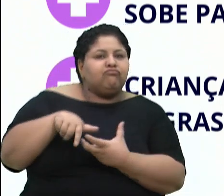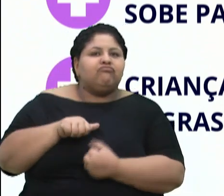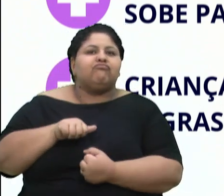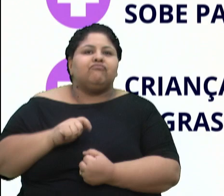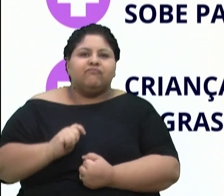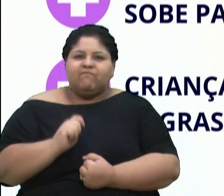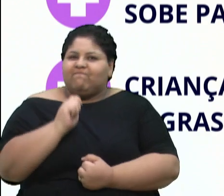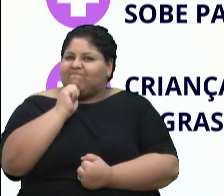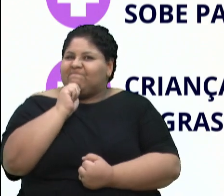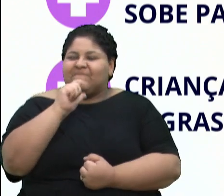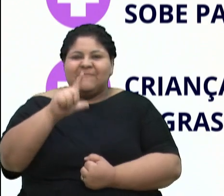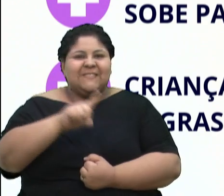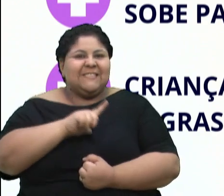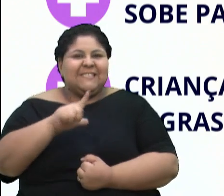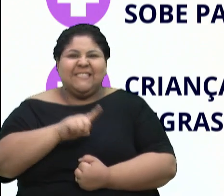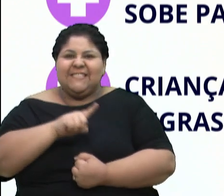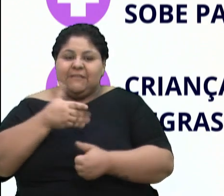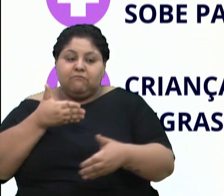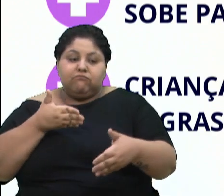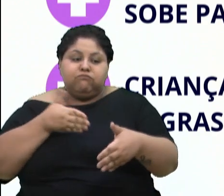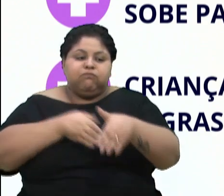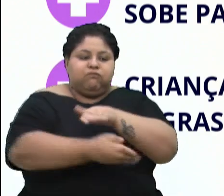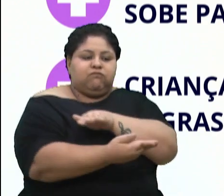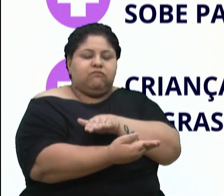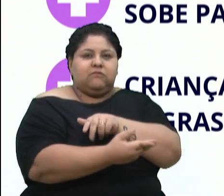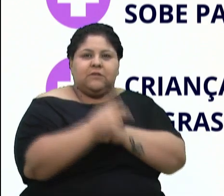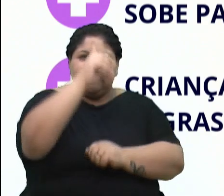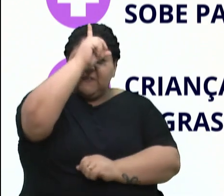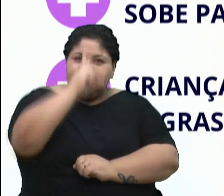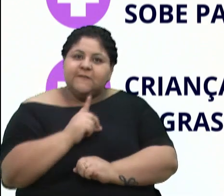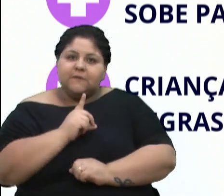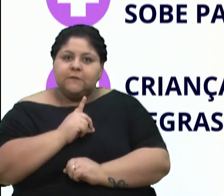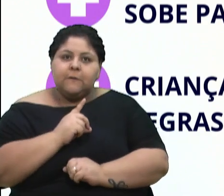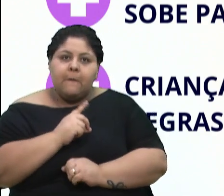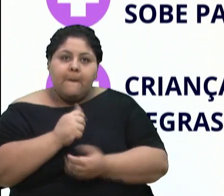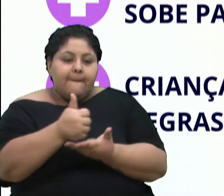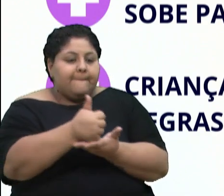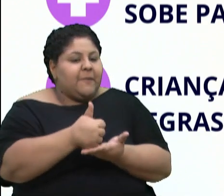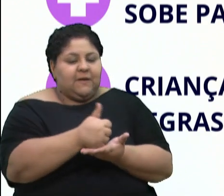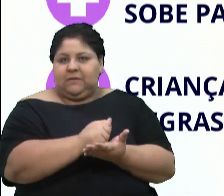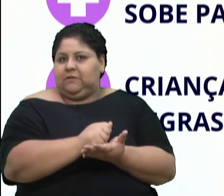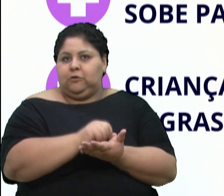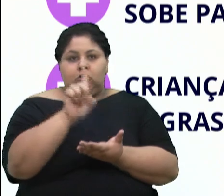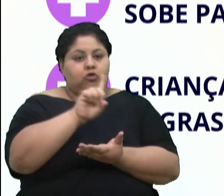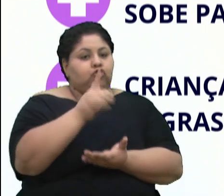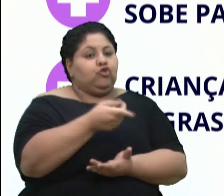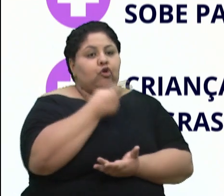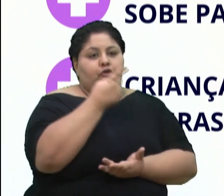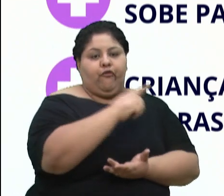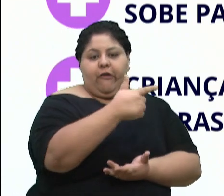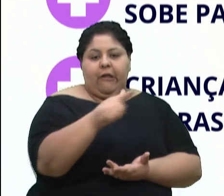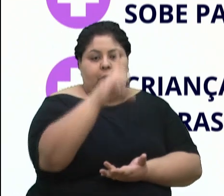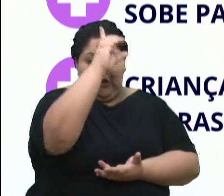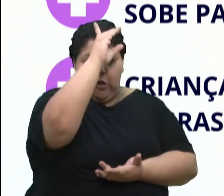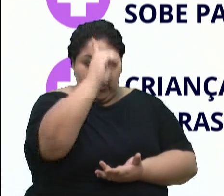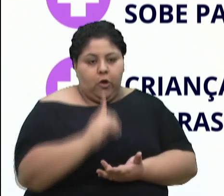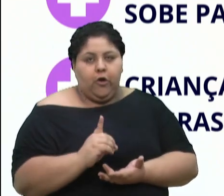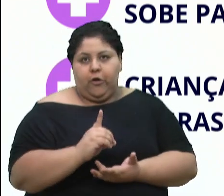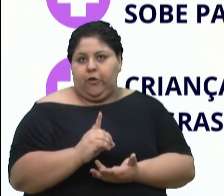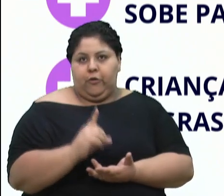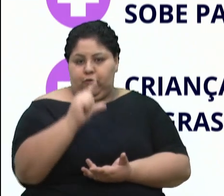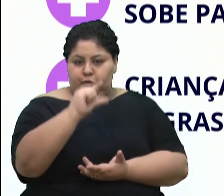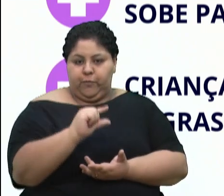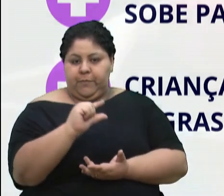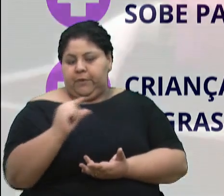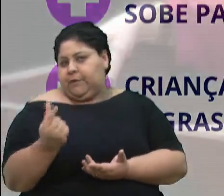ainda não tem aquele acesso aos direitos básicos. Eu não estou falando de outros direitos, os mínimos, né?